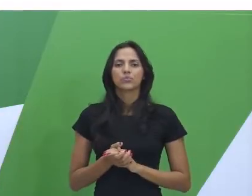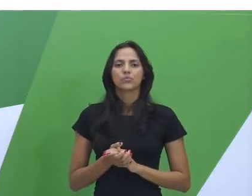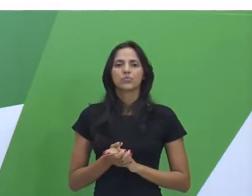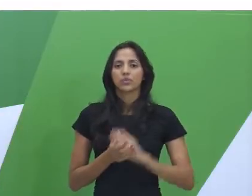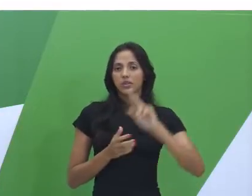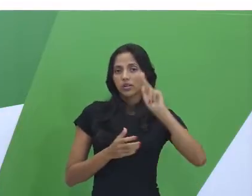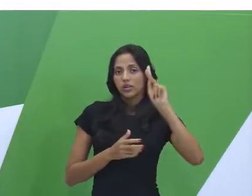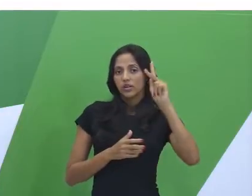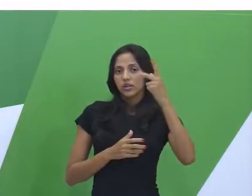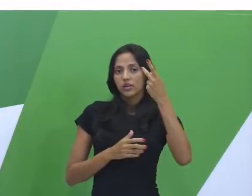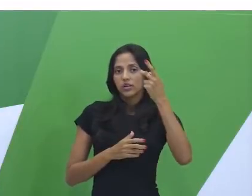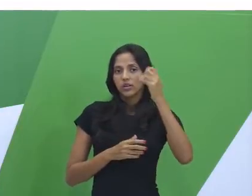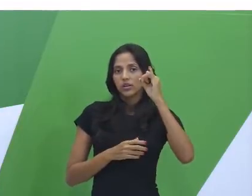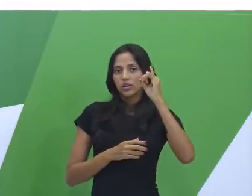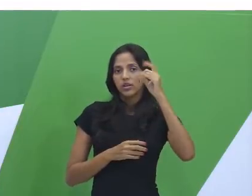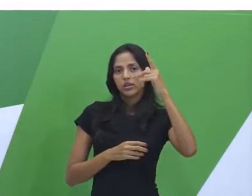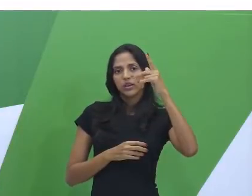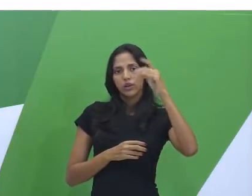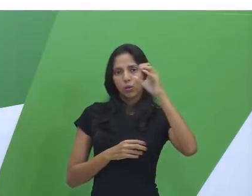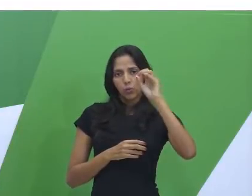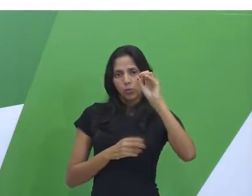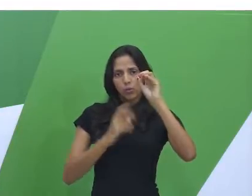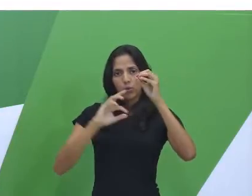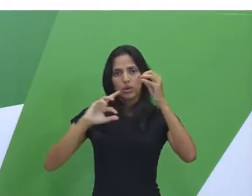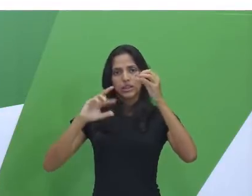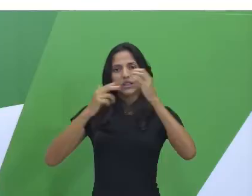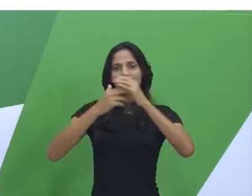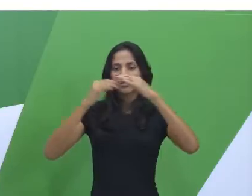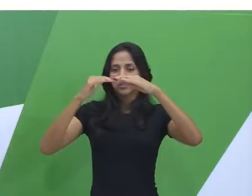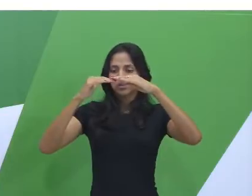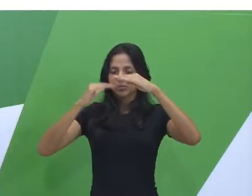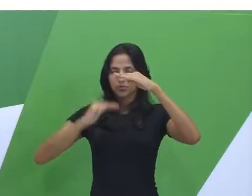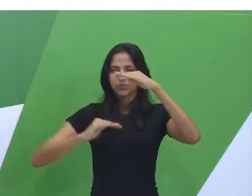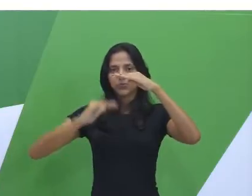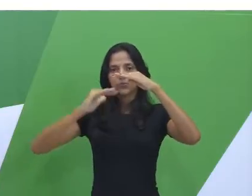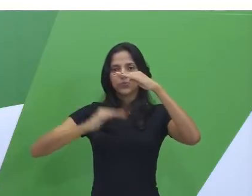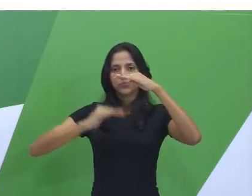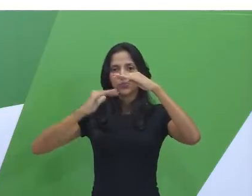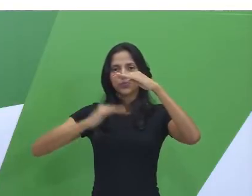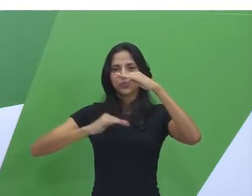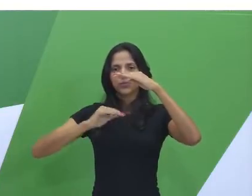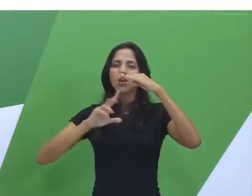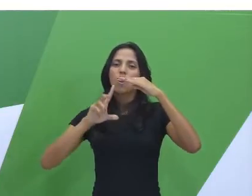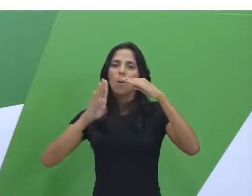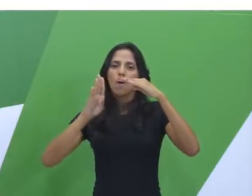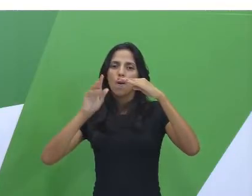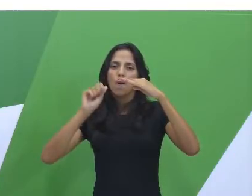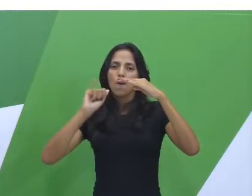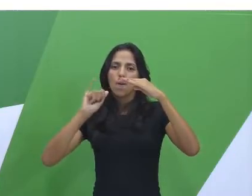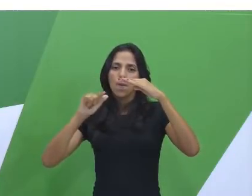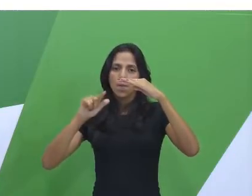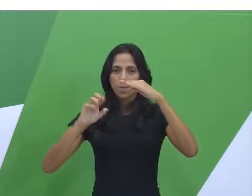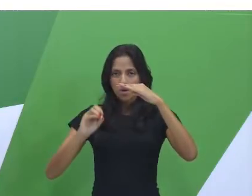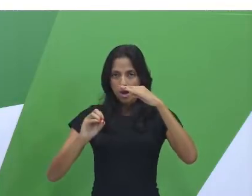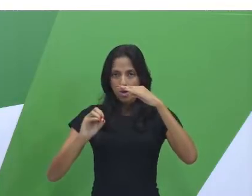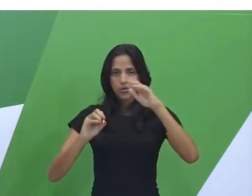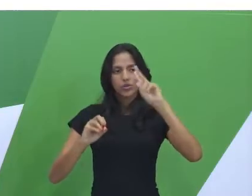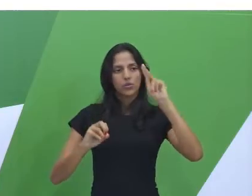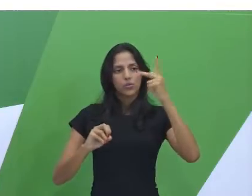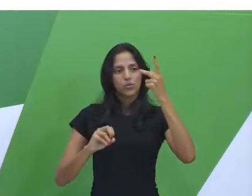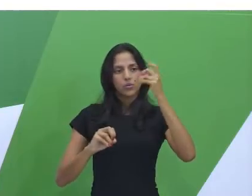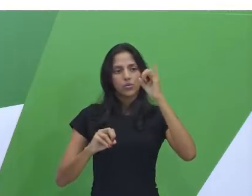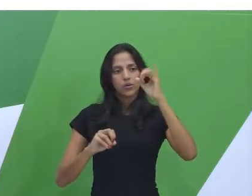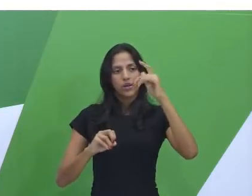Hipo. O que significa hipo? Debaixo, sob. Daí vem, olha, hipotensão, que você está